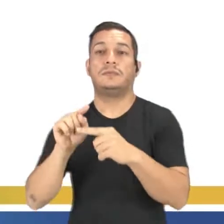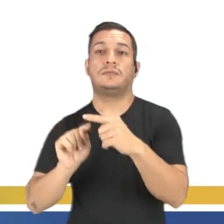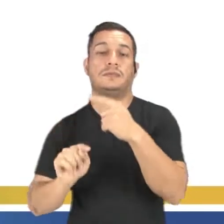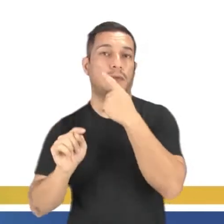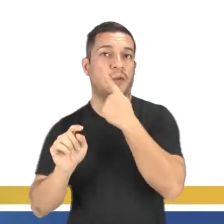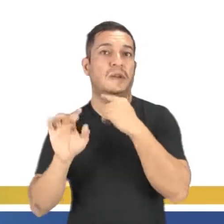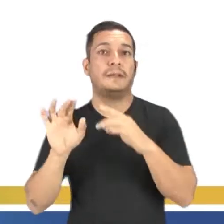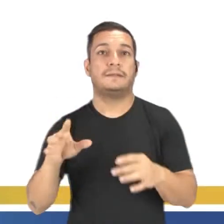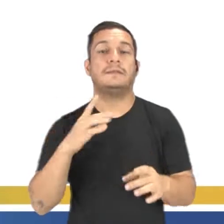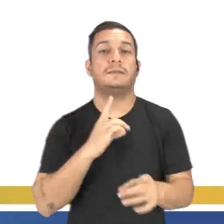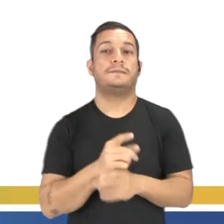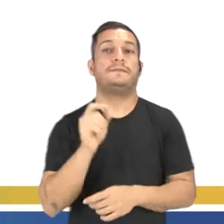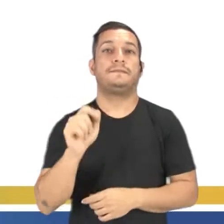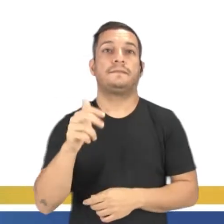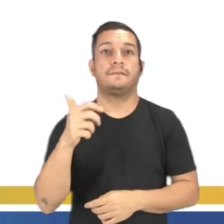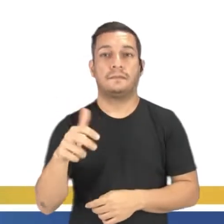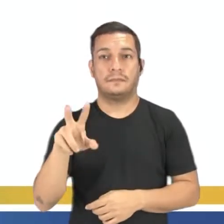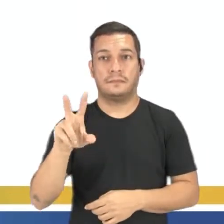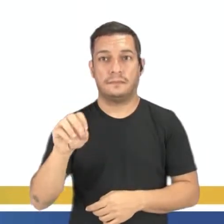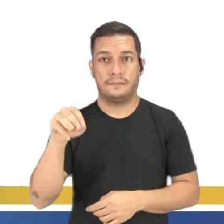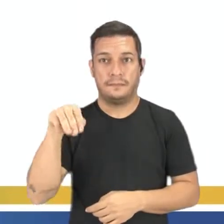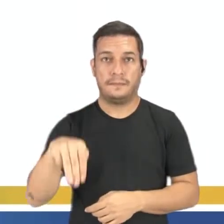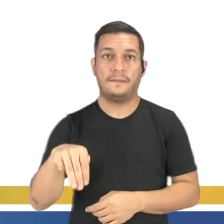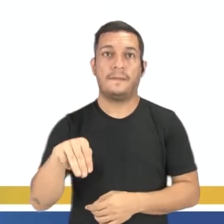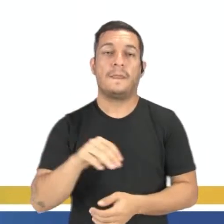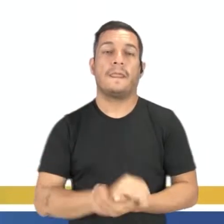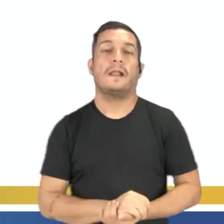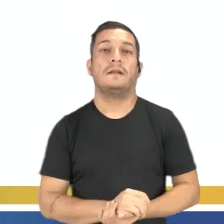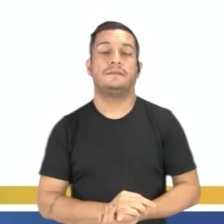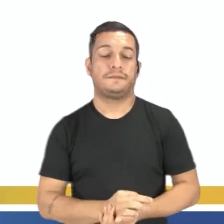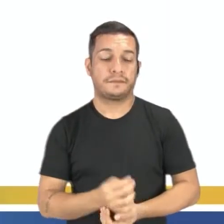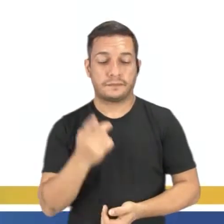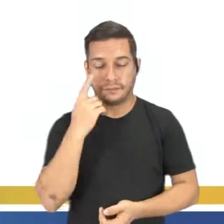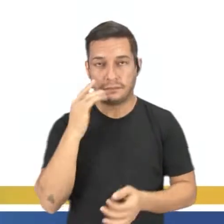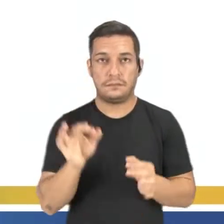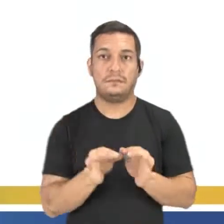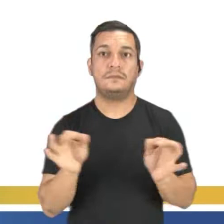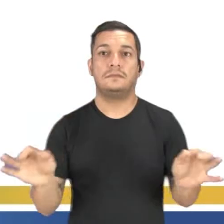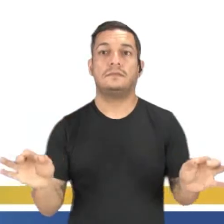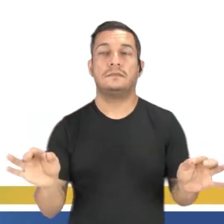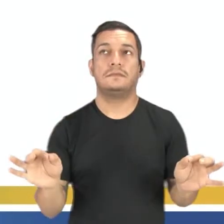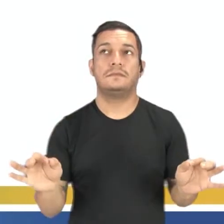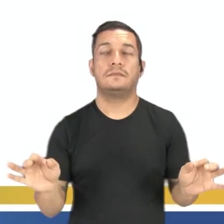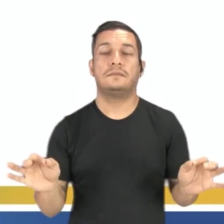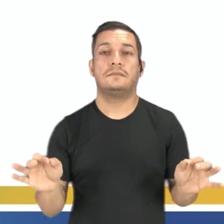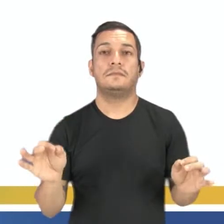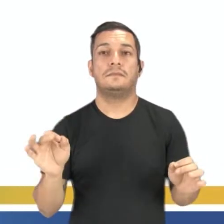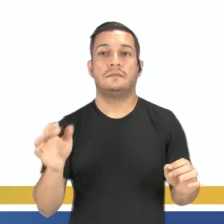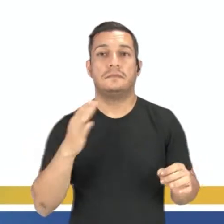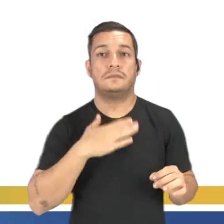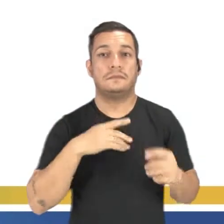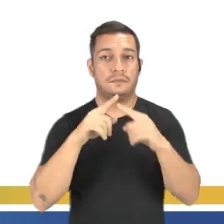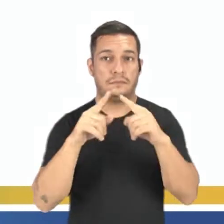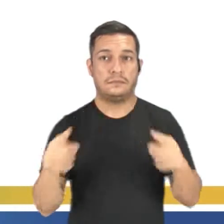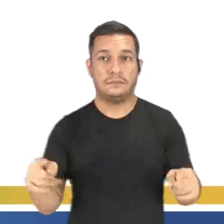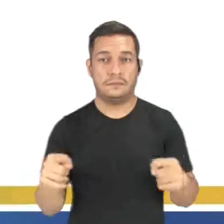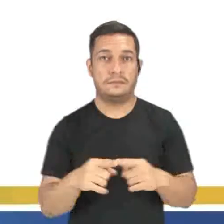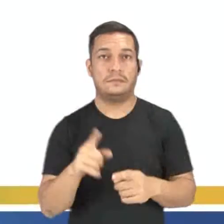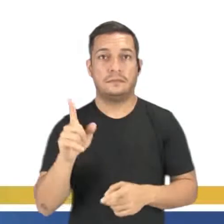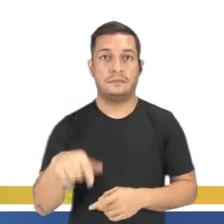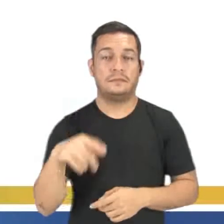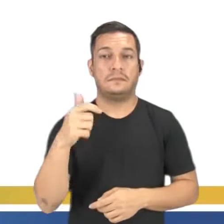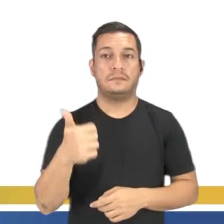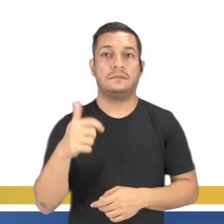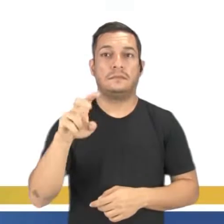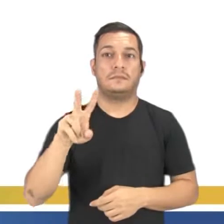dividindo. E assim encontraremos 150. Então veja que a medida de um dos lados do meu triângulo